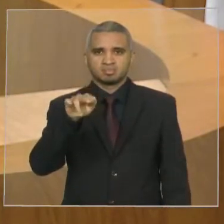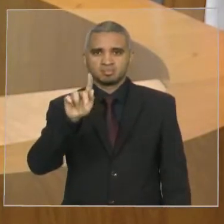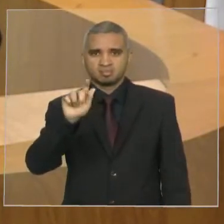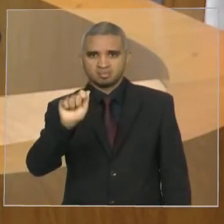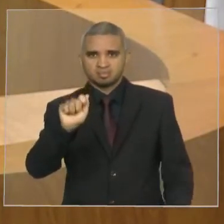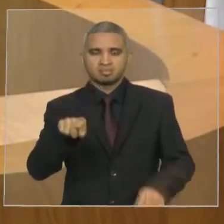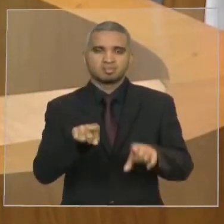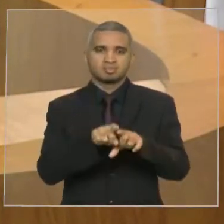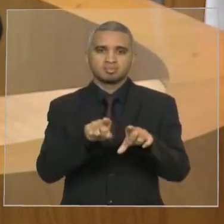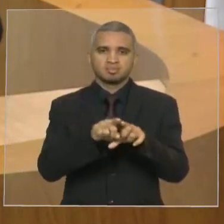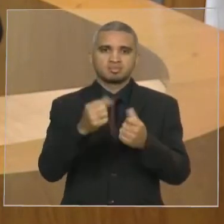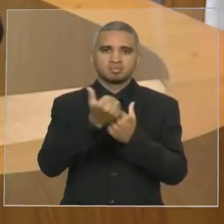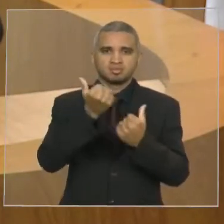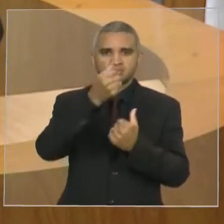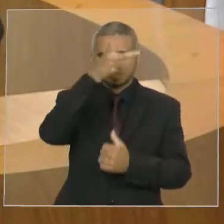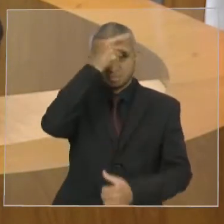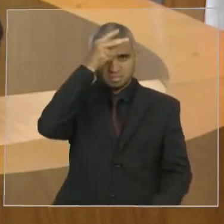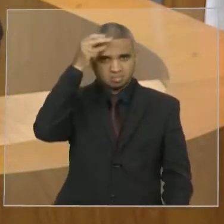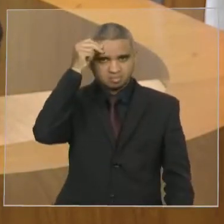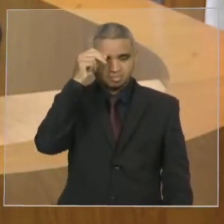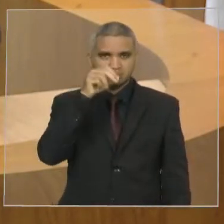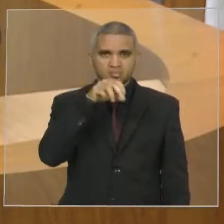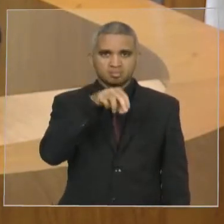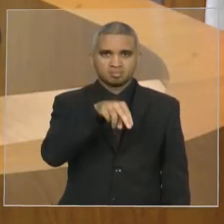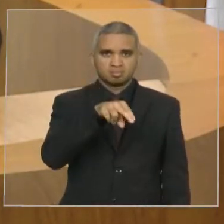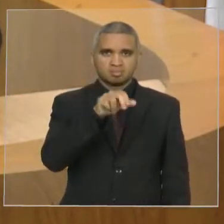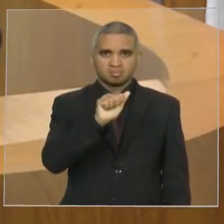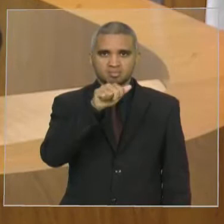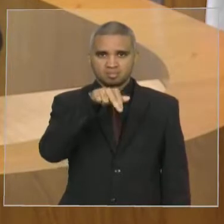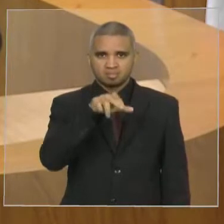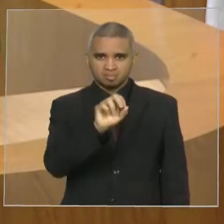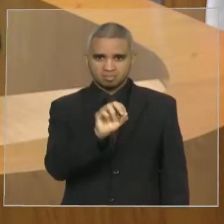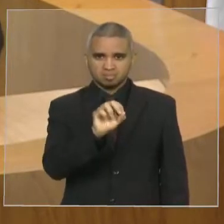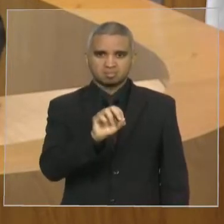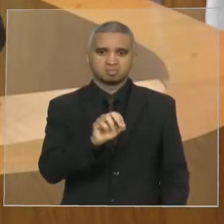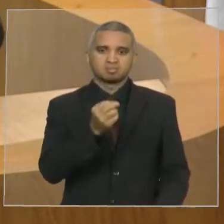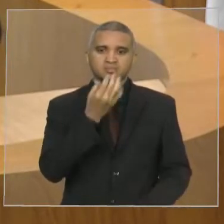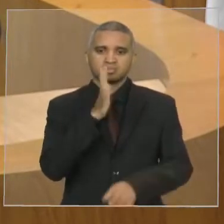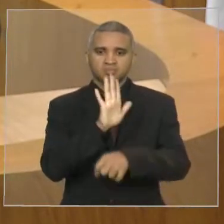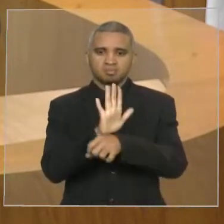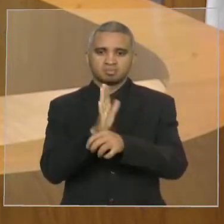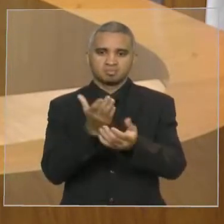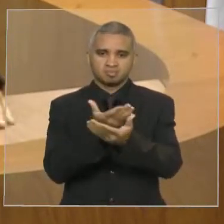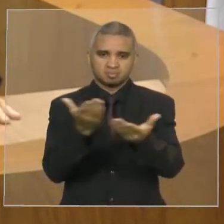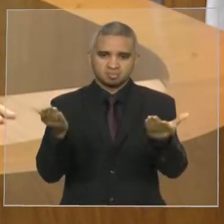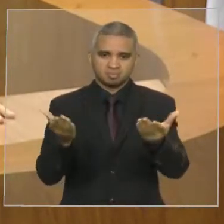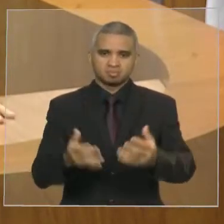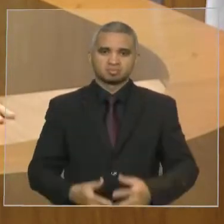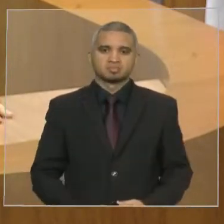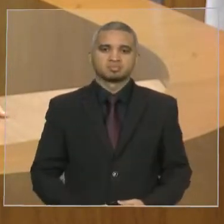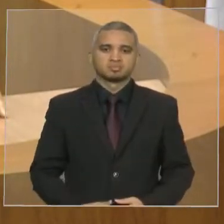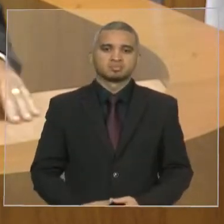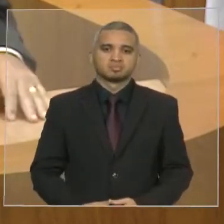Mano, do Leocádio. Boa tarde a todos. Eu gostaria